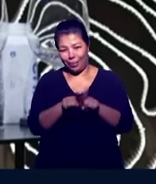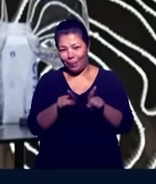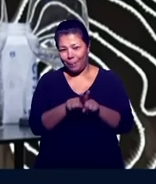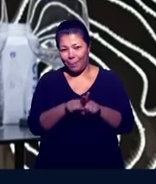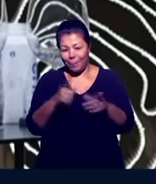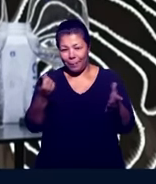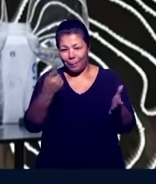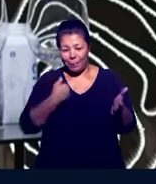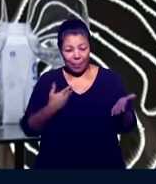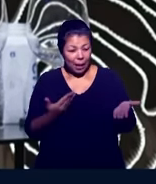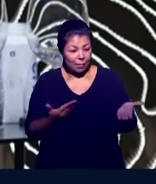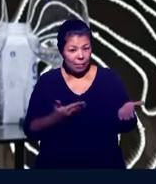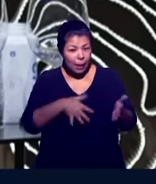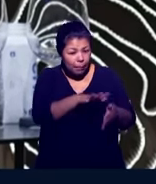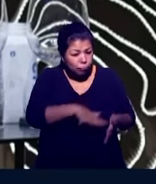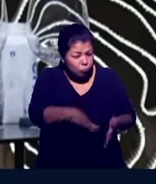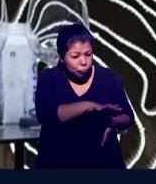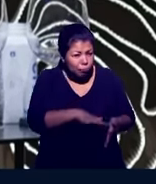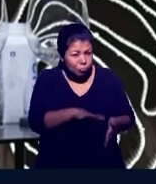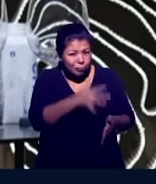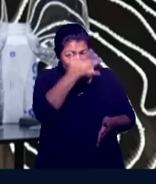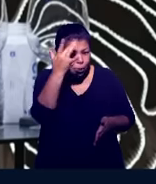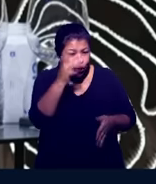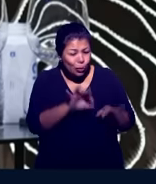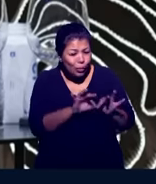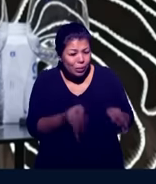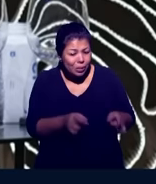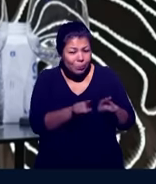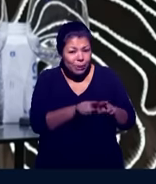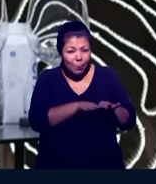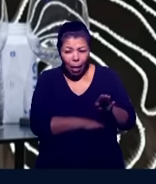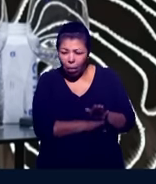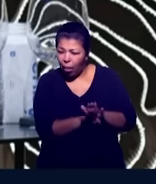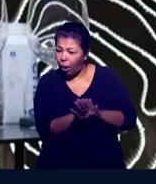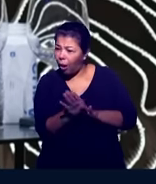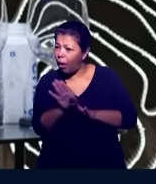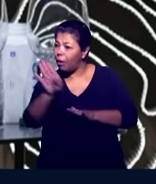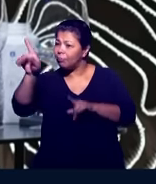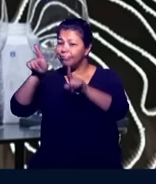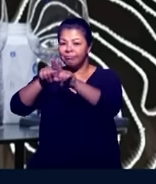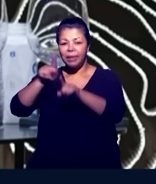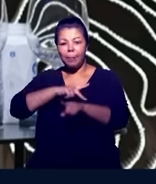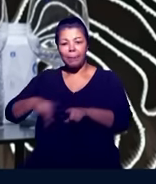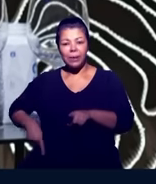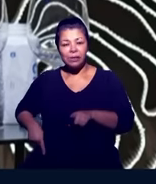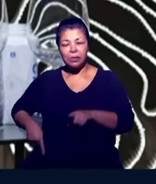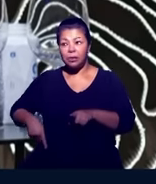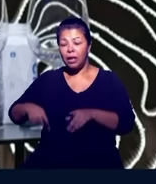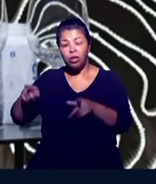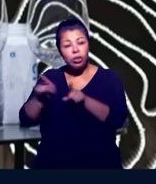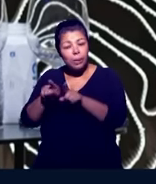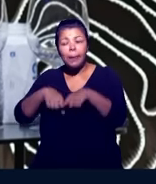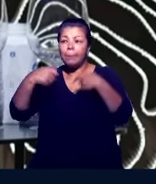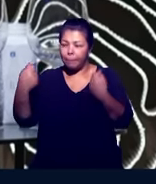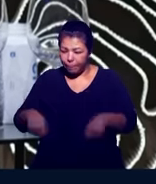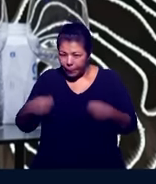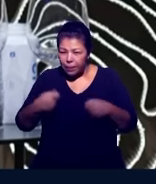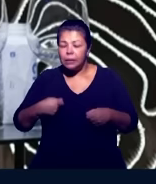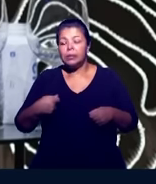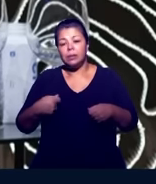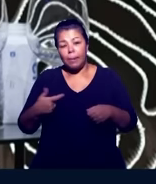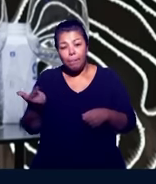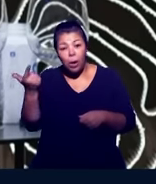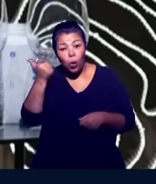o governador a qualidade da decisão menos risco nós teremos pela frente